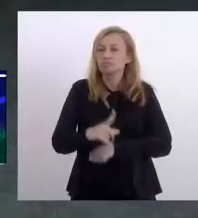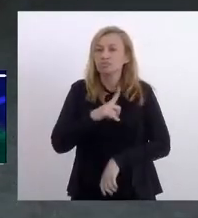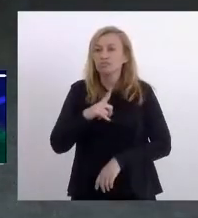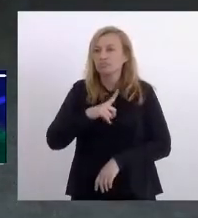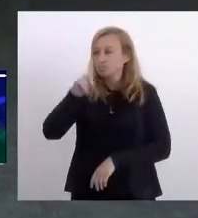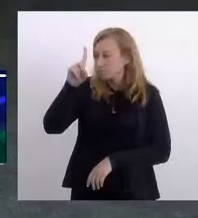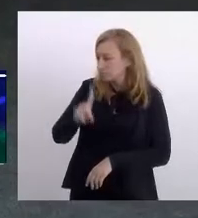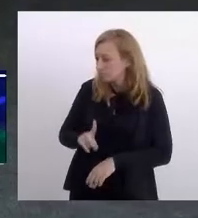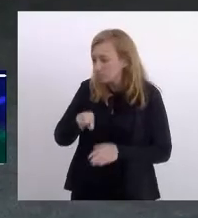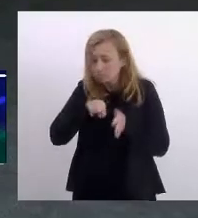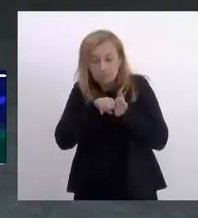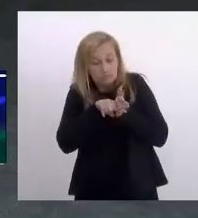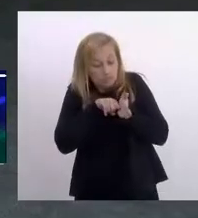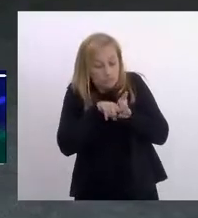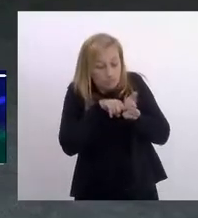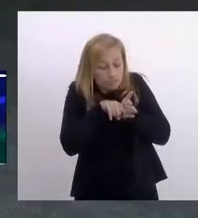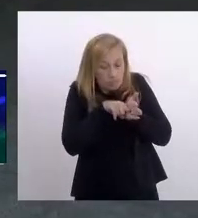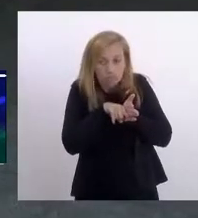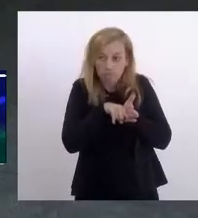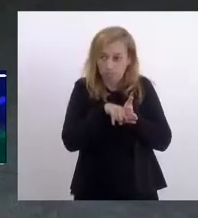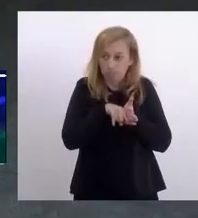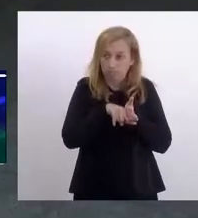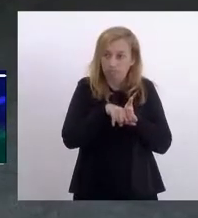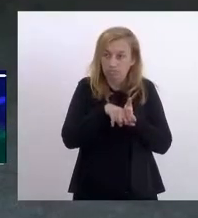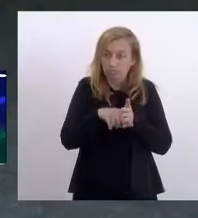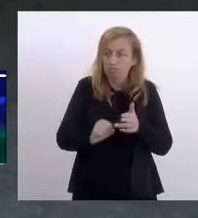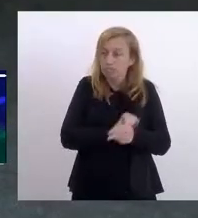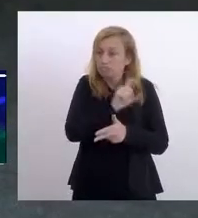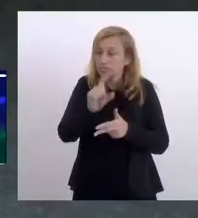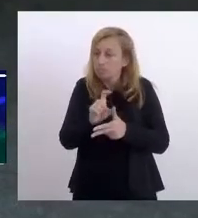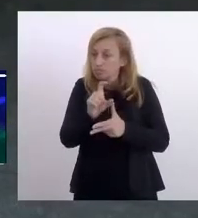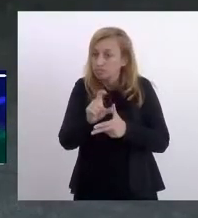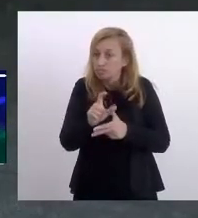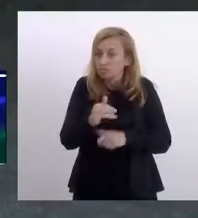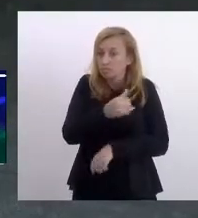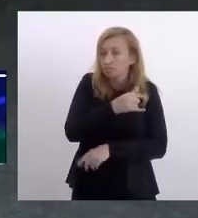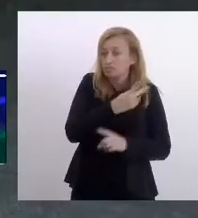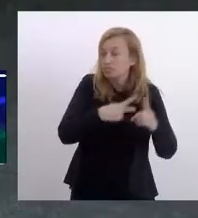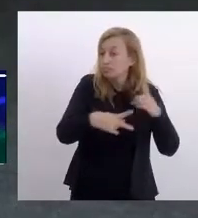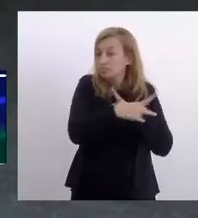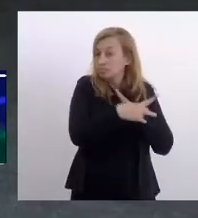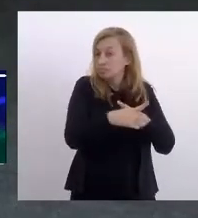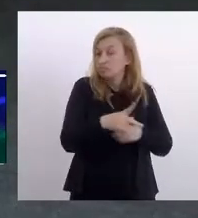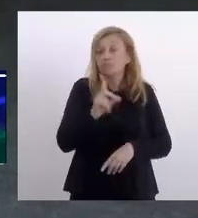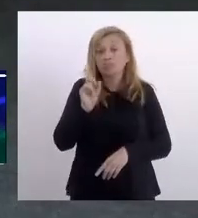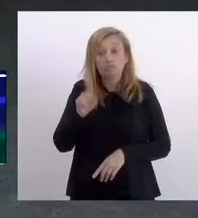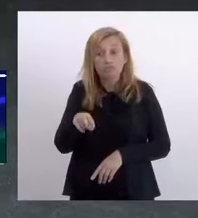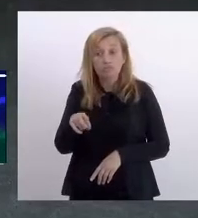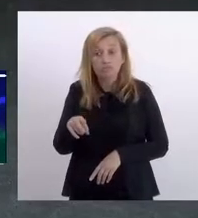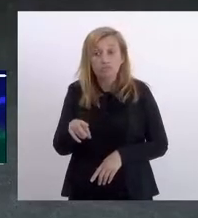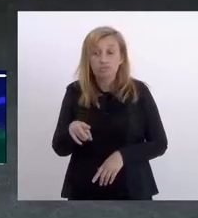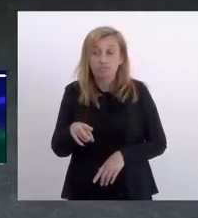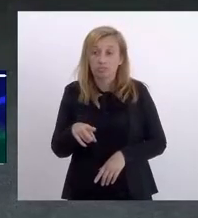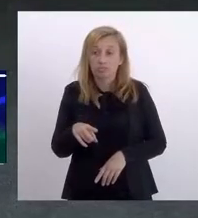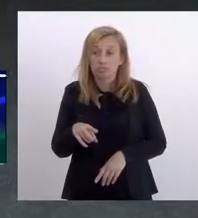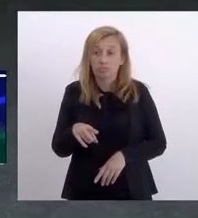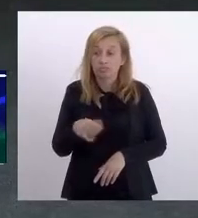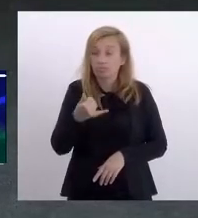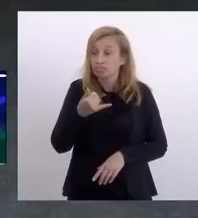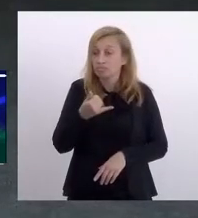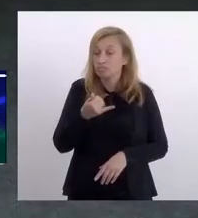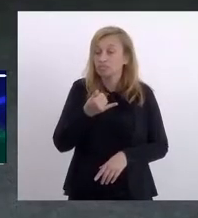de fiscalizar o Poder Executivo, o Rio Previdência, que é um escândalo, senhora